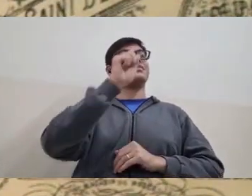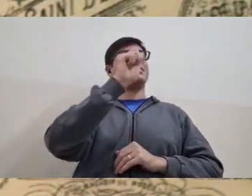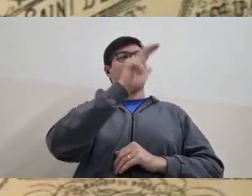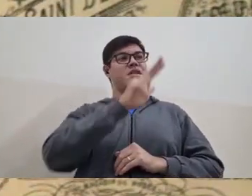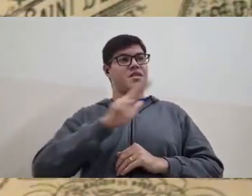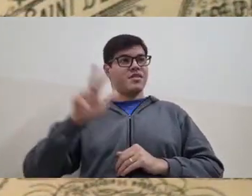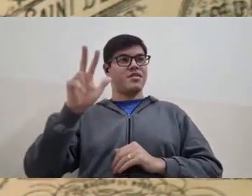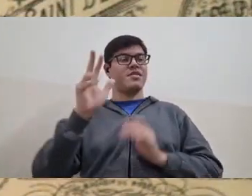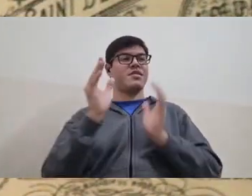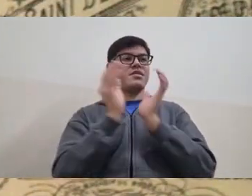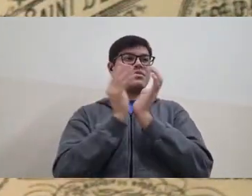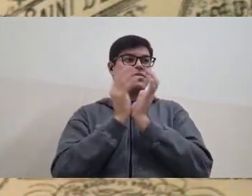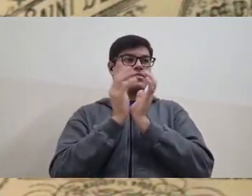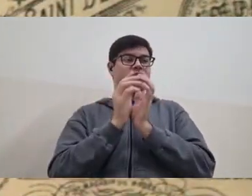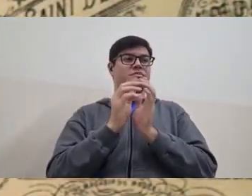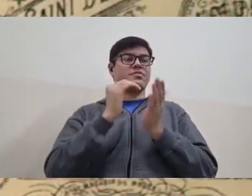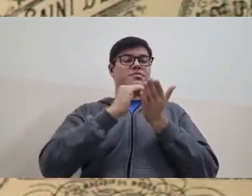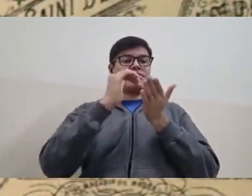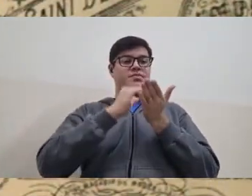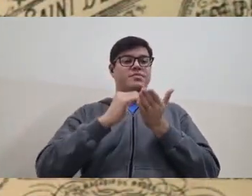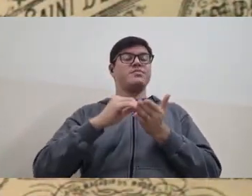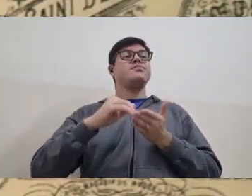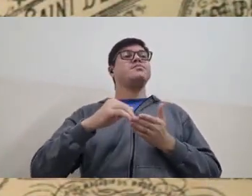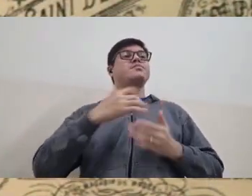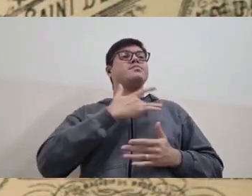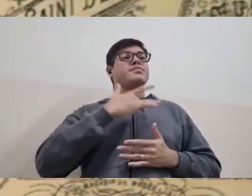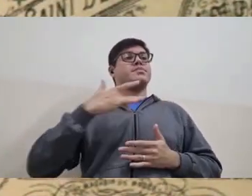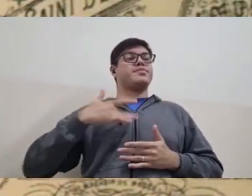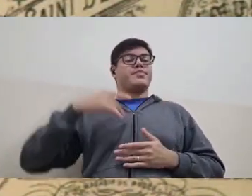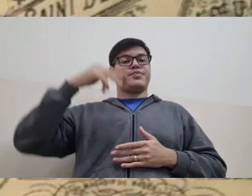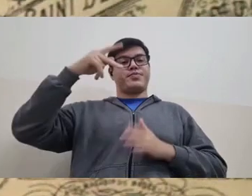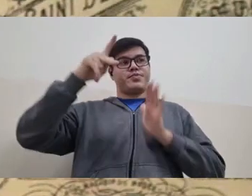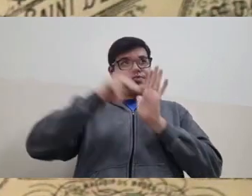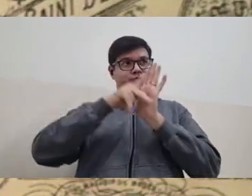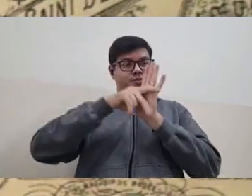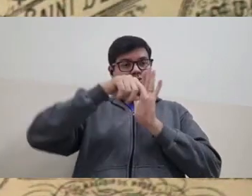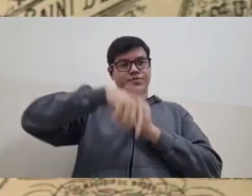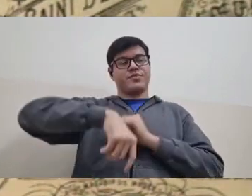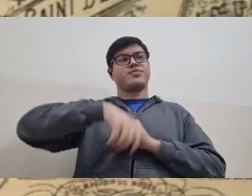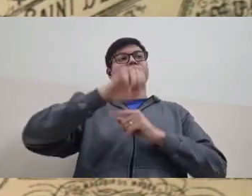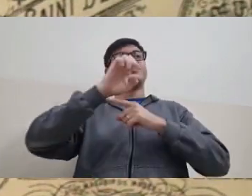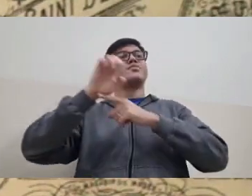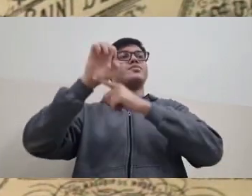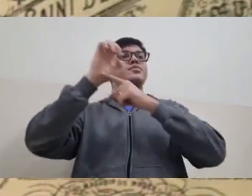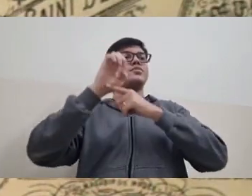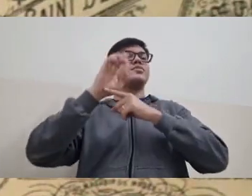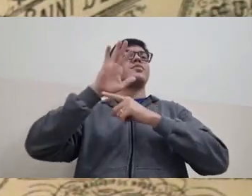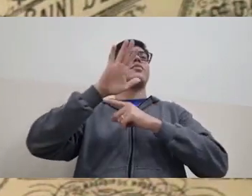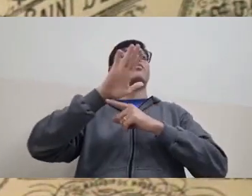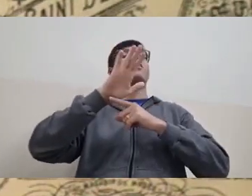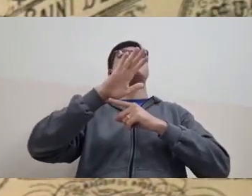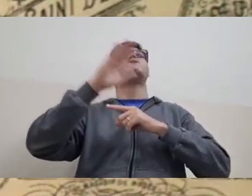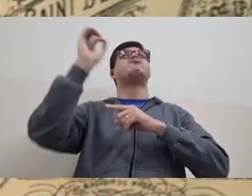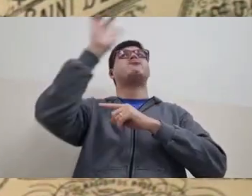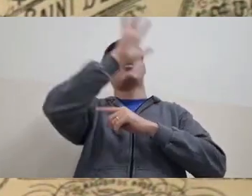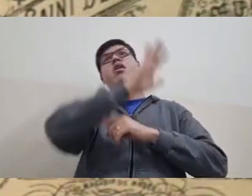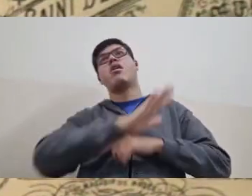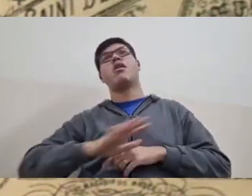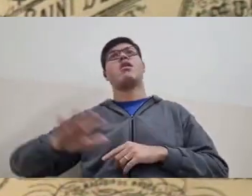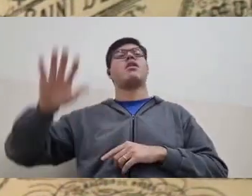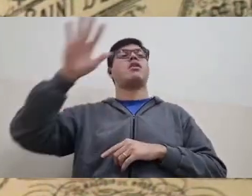pela Anvisa, pela Secretaria de Saúde do Estado, e hoje está impedido. Isso não é só em Araras, isso é a